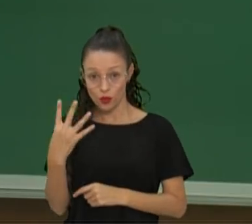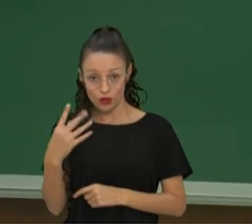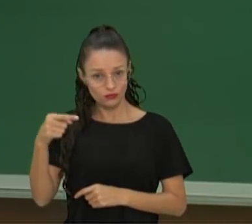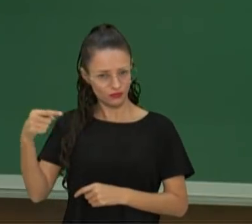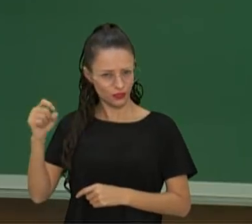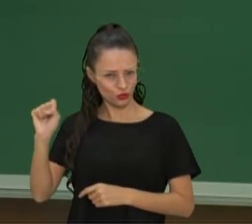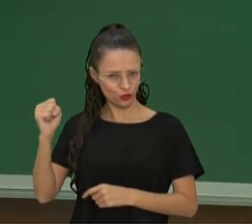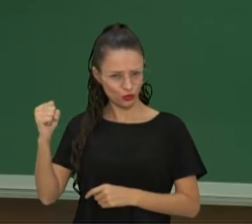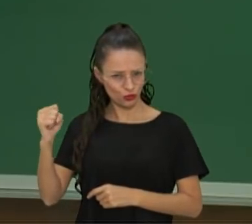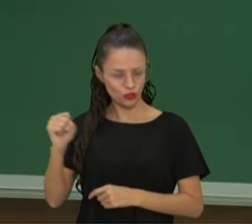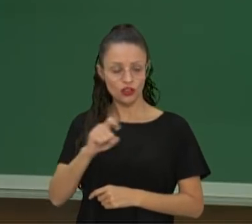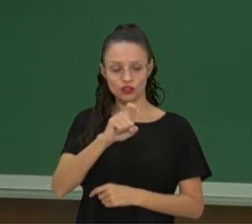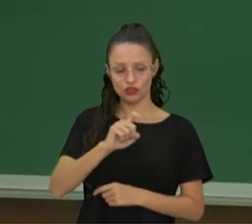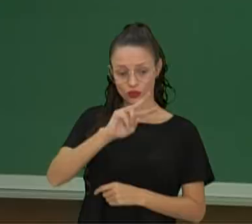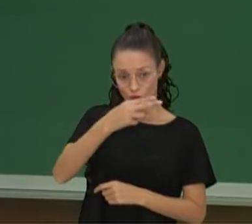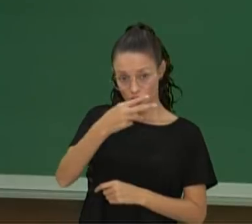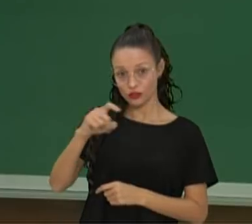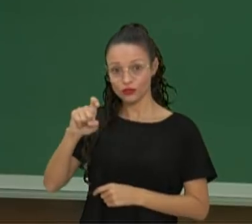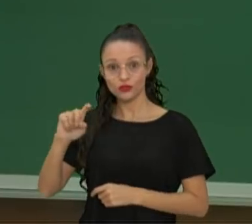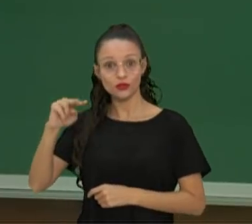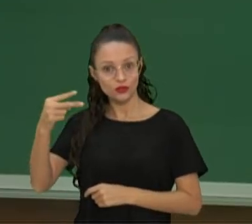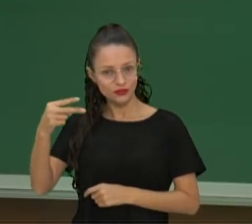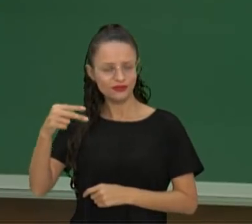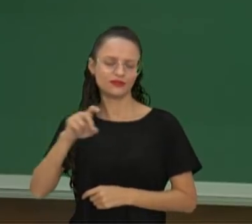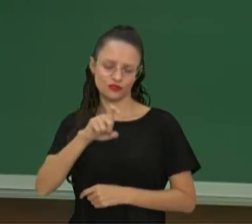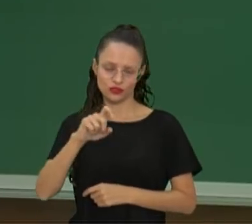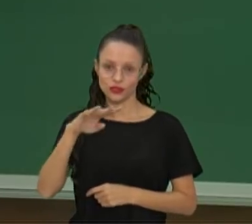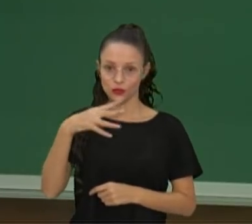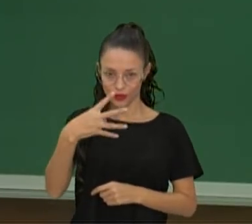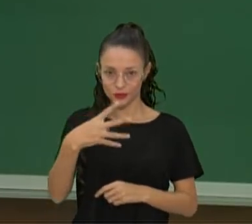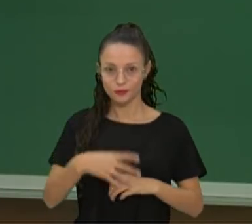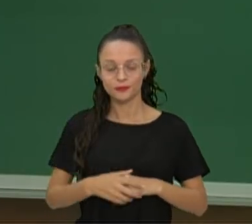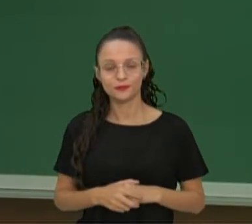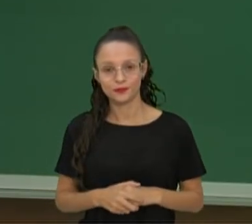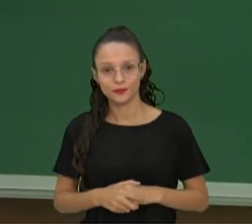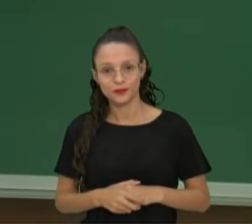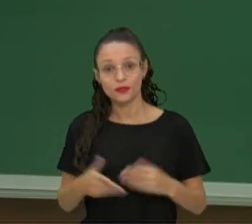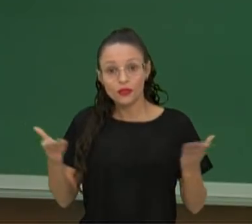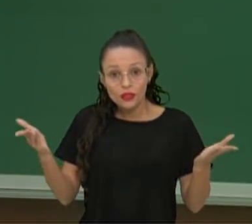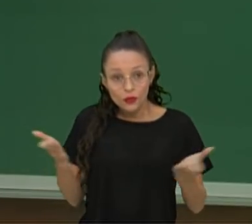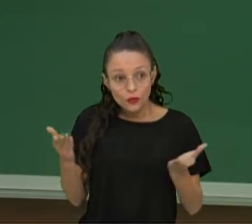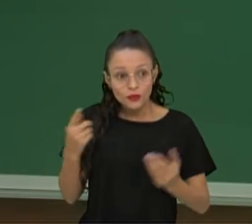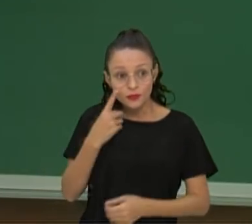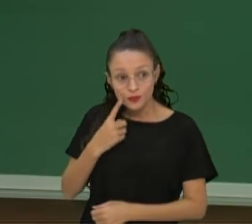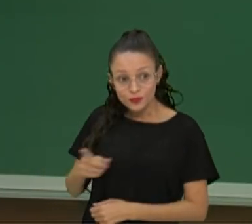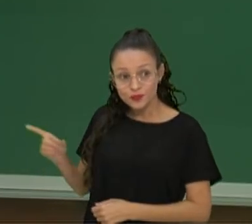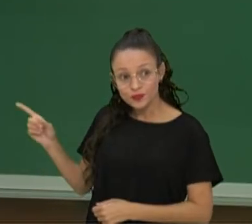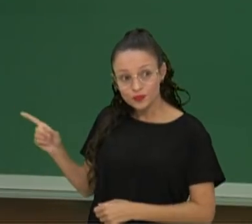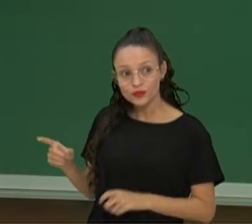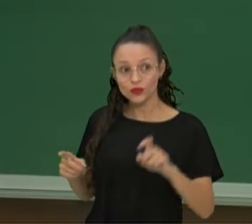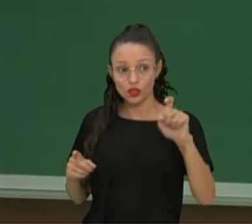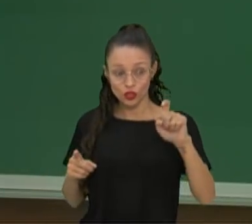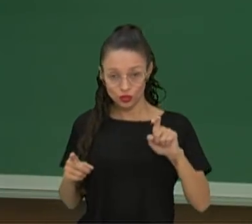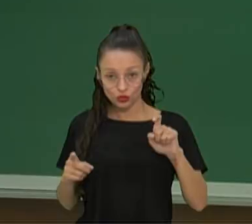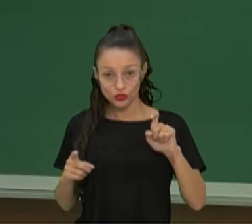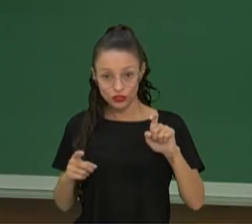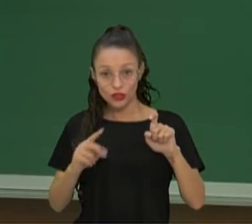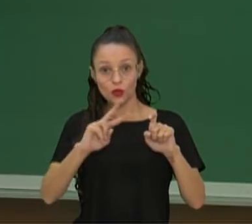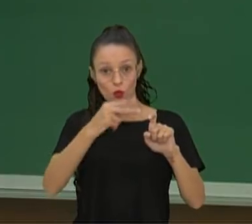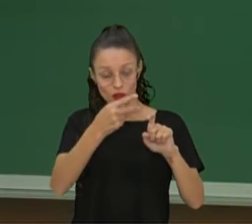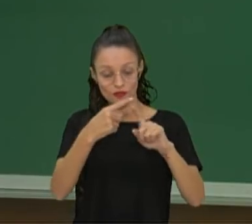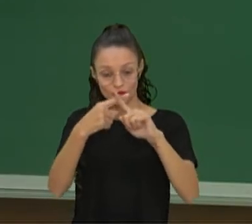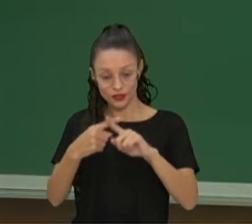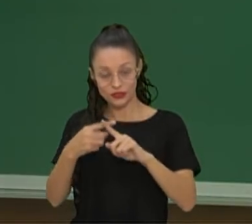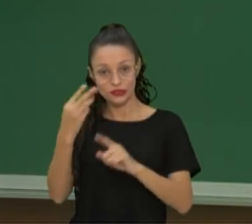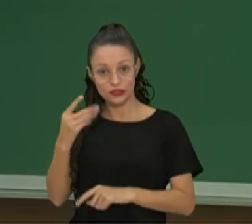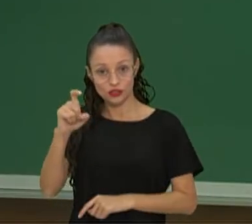8. X quadrado com x quadrado, x à quarta. Agora, 2x ao quadrado vezes 3x.